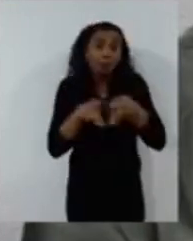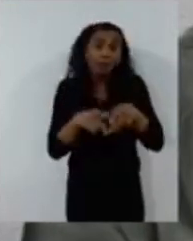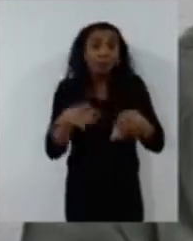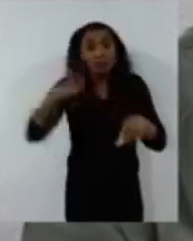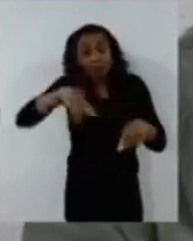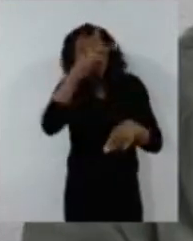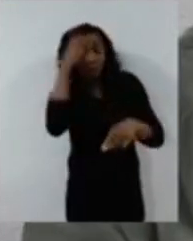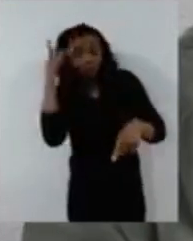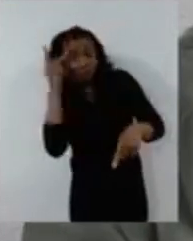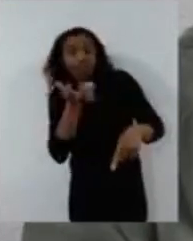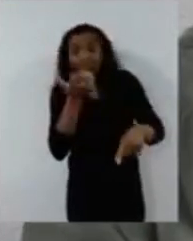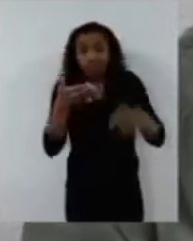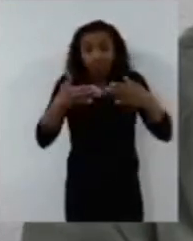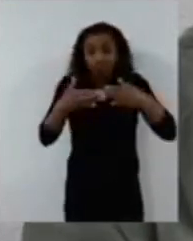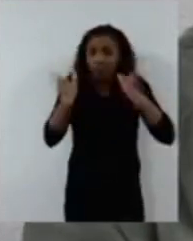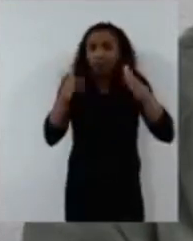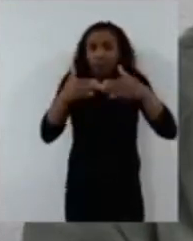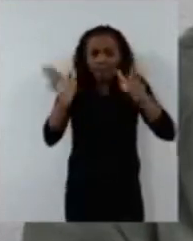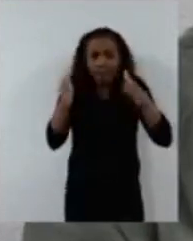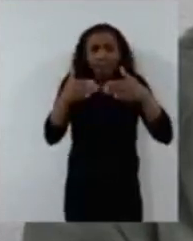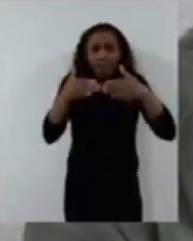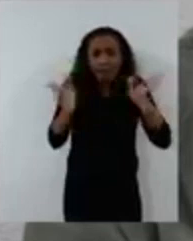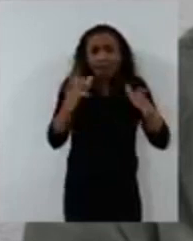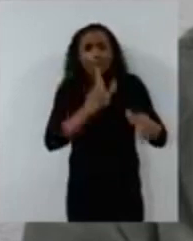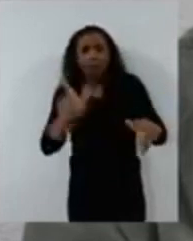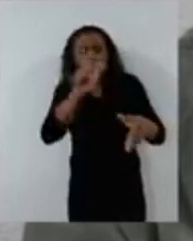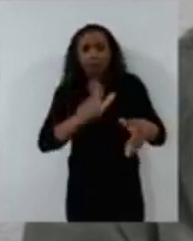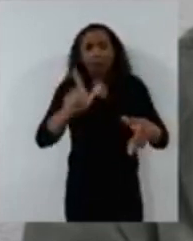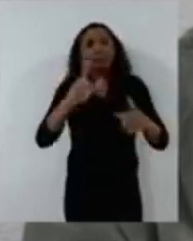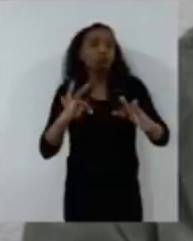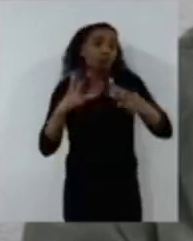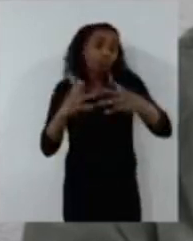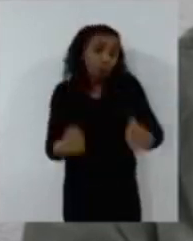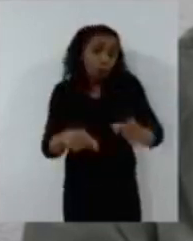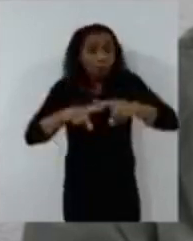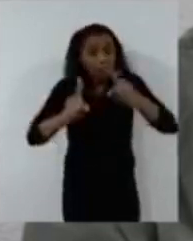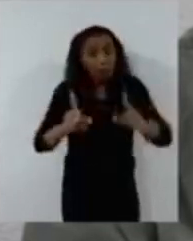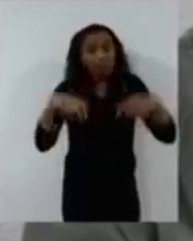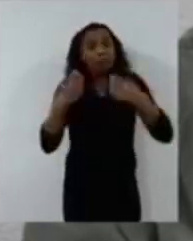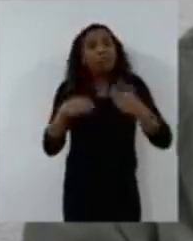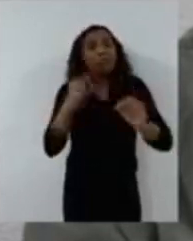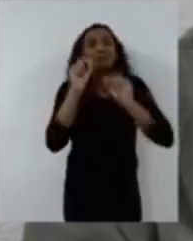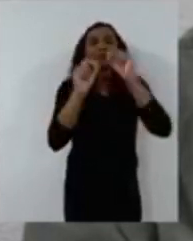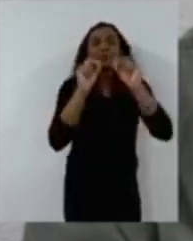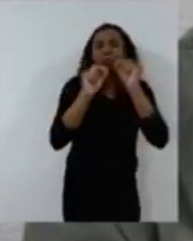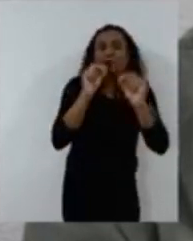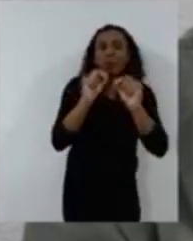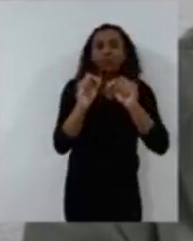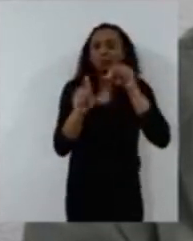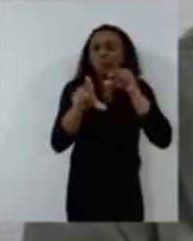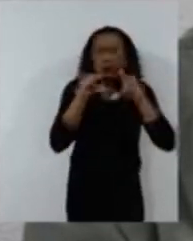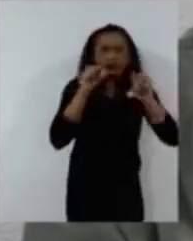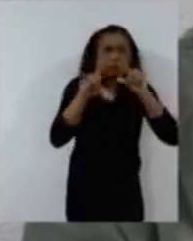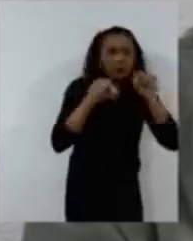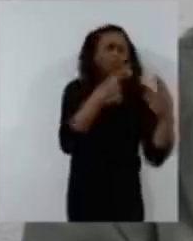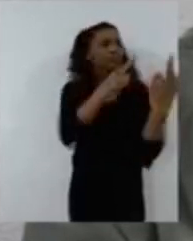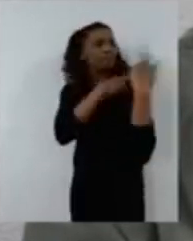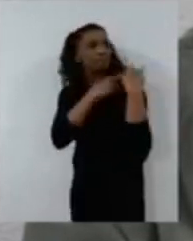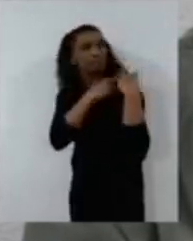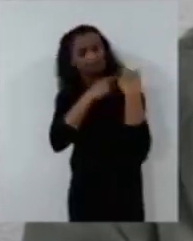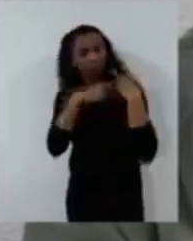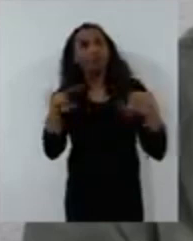abertura dessa flexibilização, sempre com muito critério e com muita